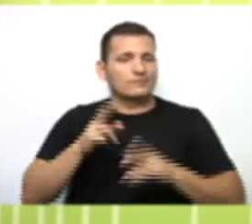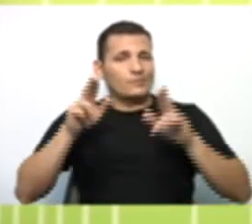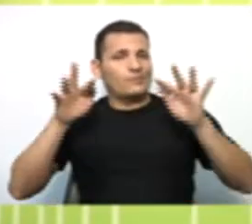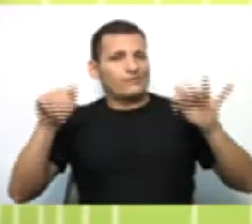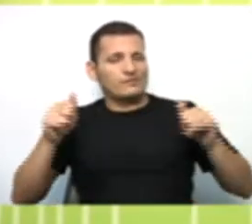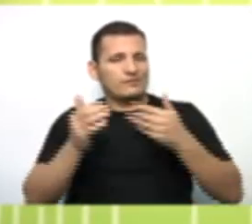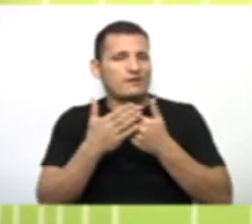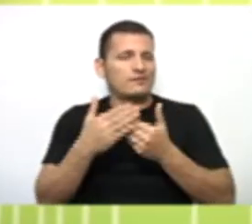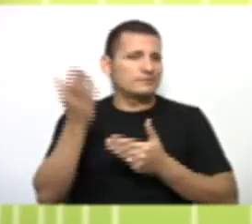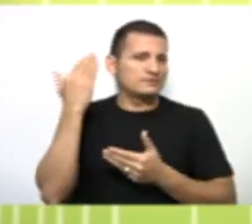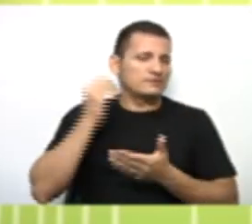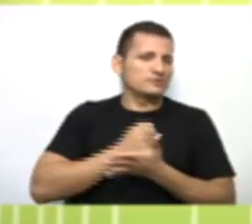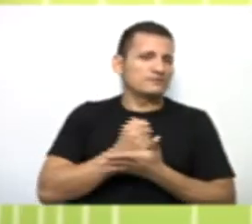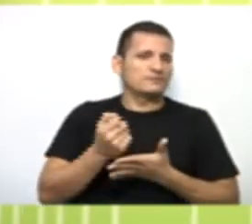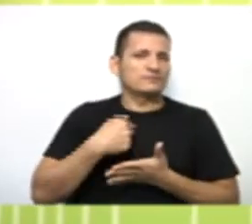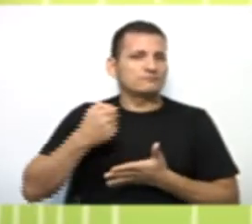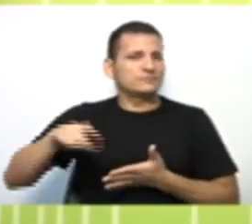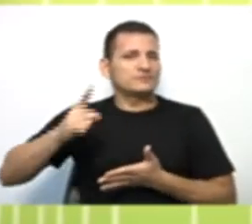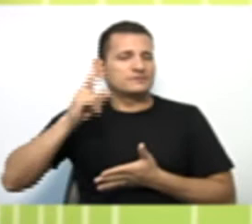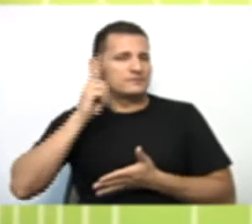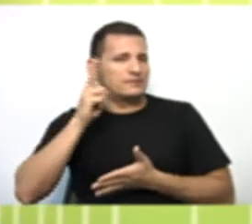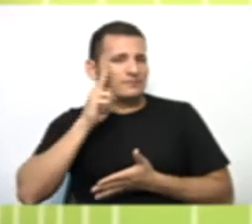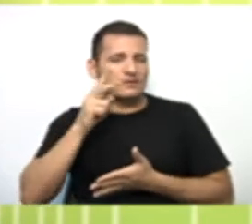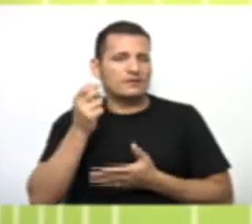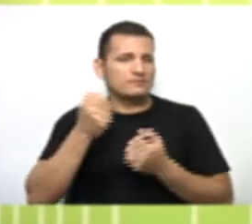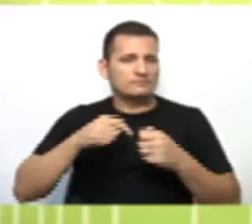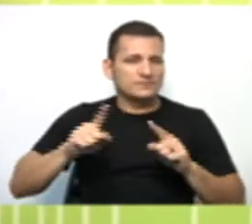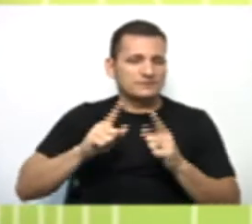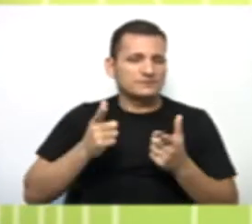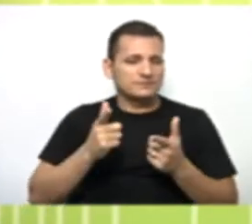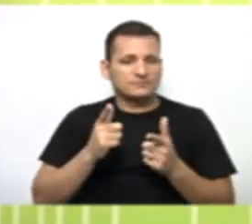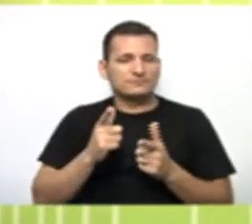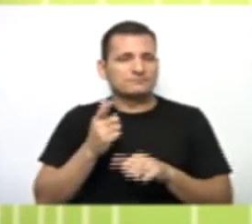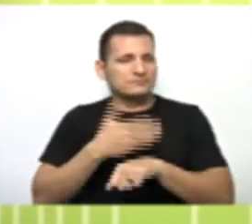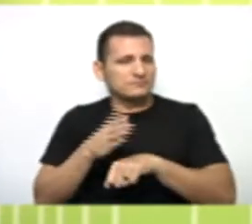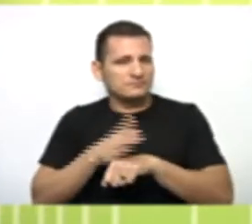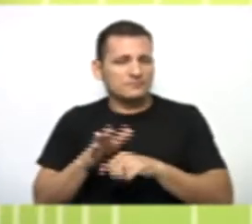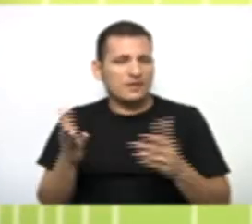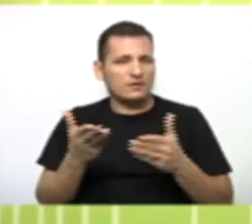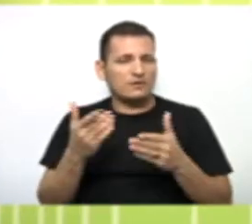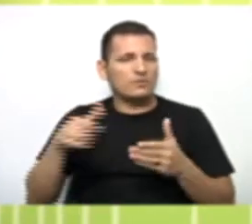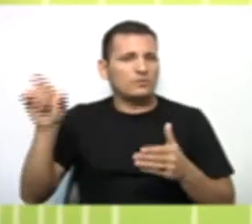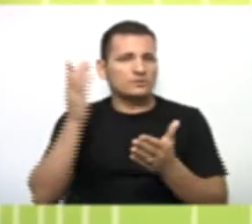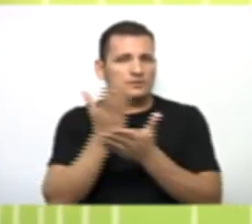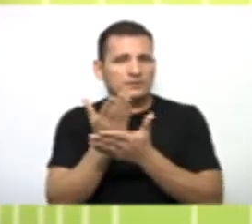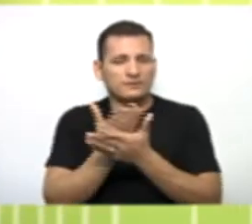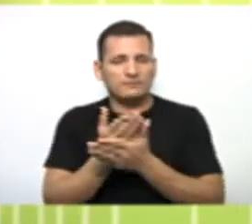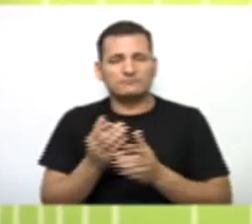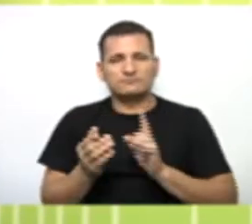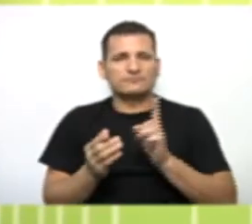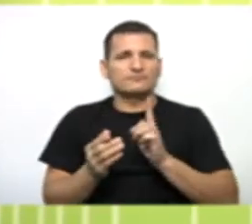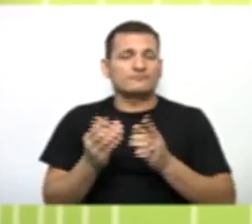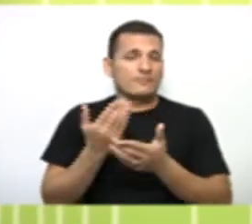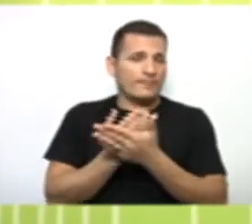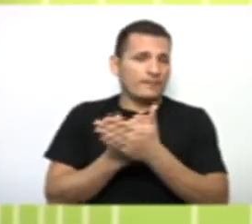aula passada já passou, não preciso mais lembrar dela, não preciso mais colocar em prática, agora é outra aula. Não, a aula passada está aqui